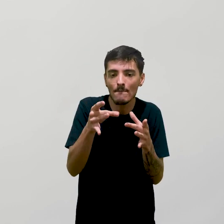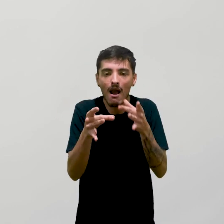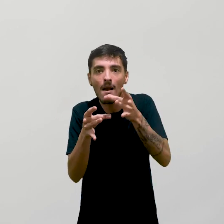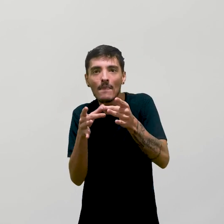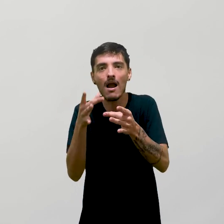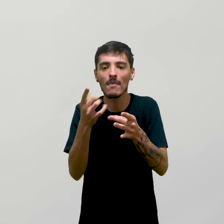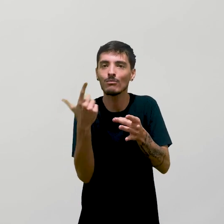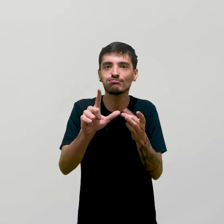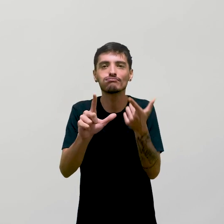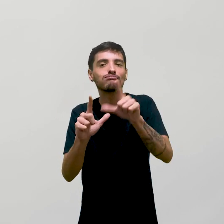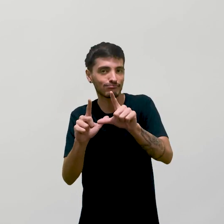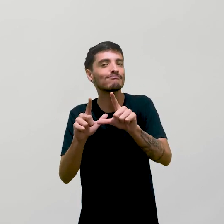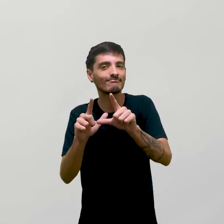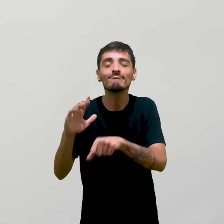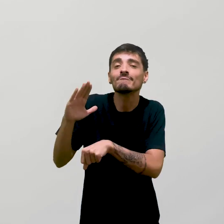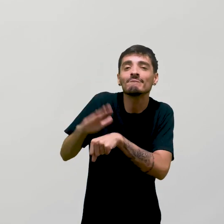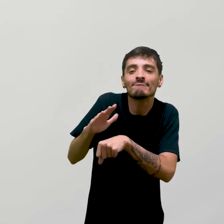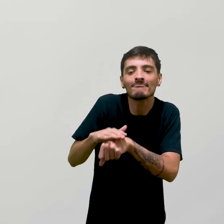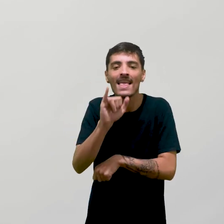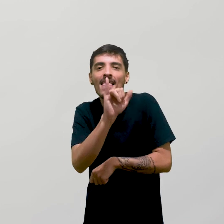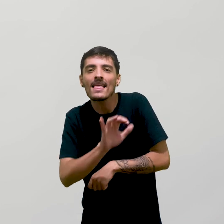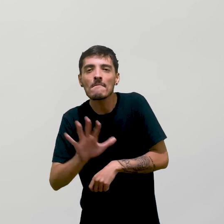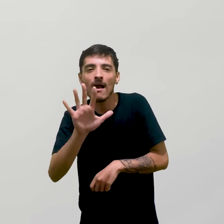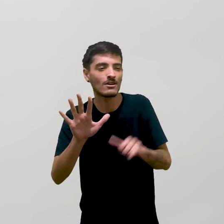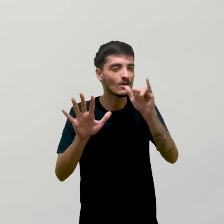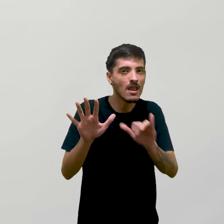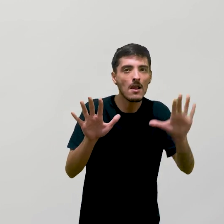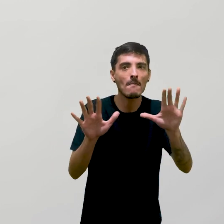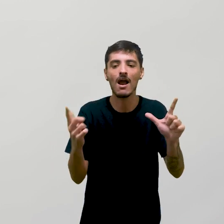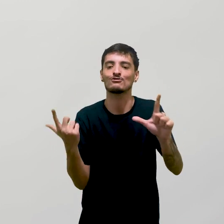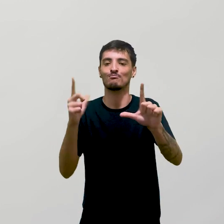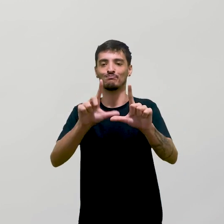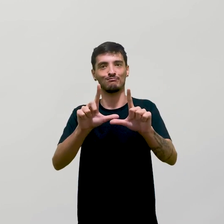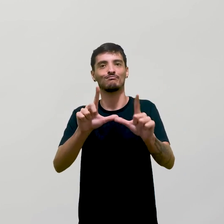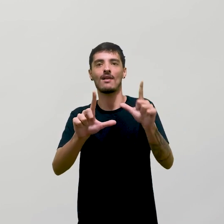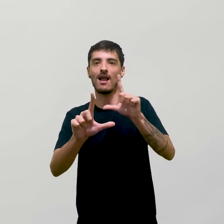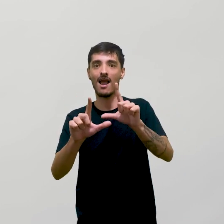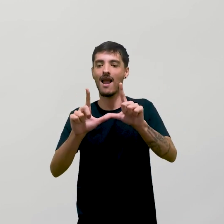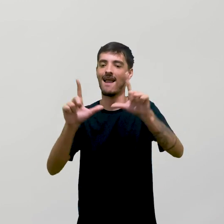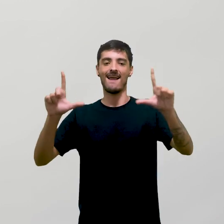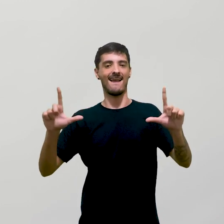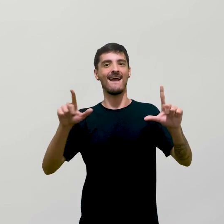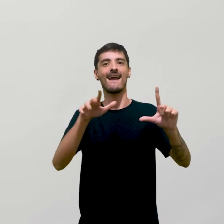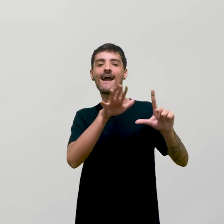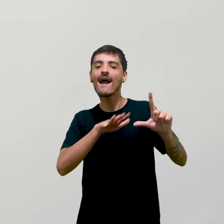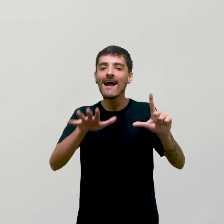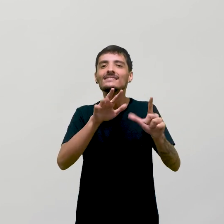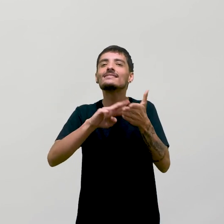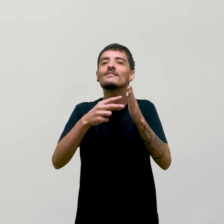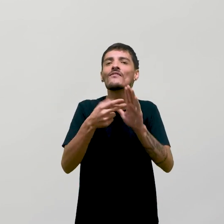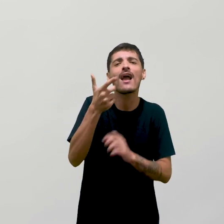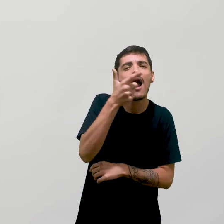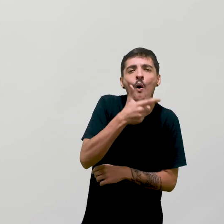a proposta de tesoura e cola. Isso porque o Fernando recorta 2 imagens do seu contexto original e cola elas uma